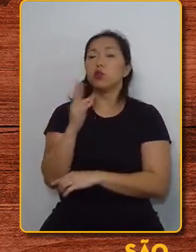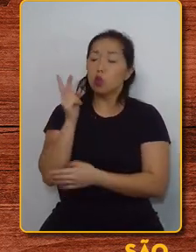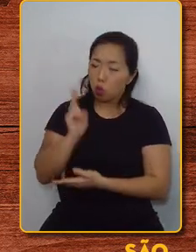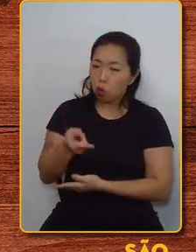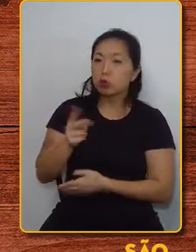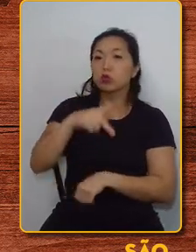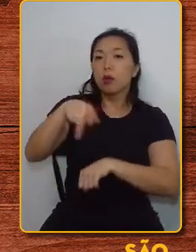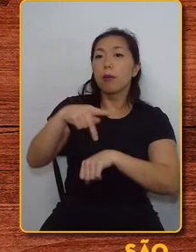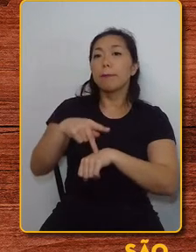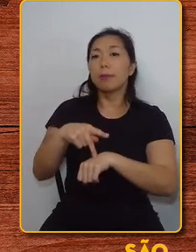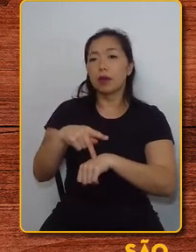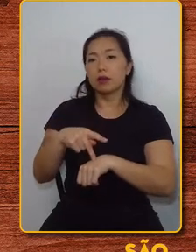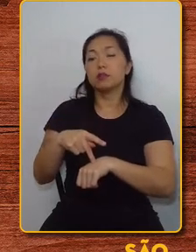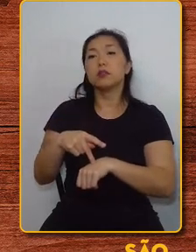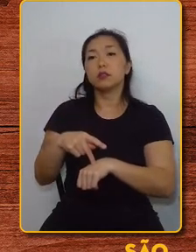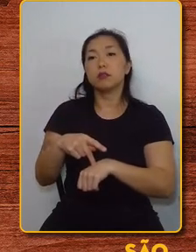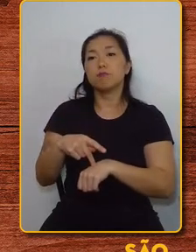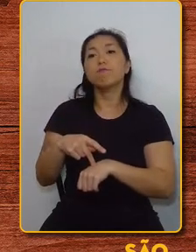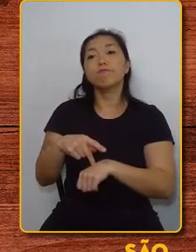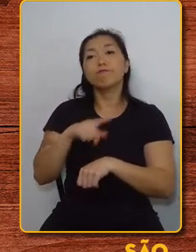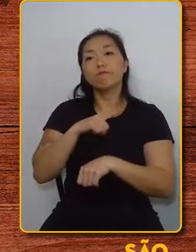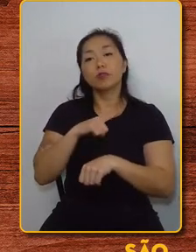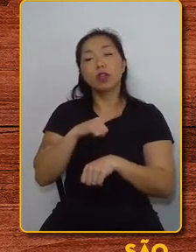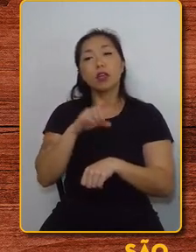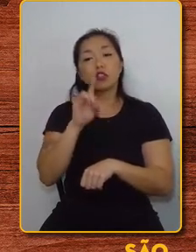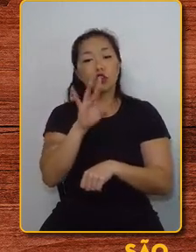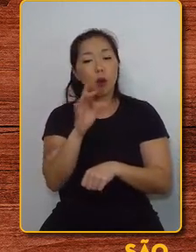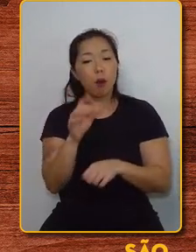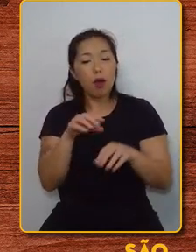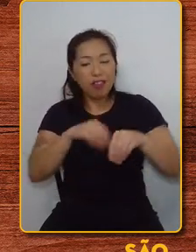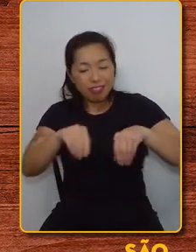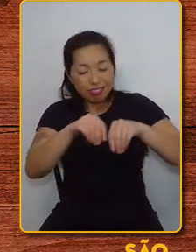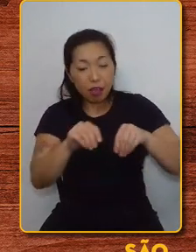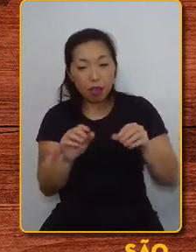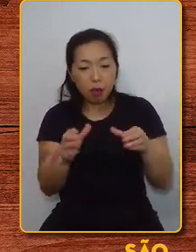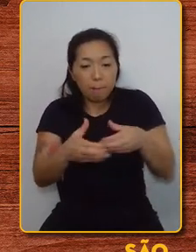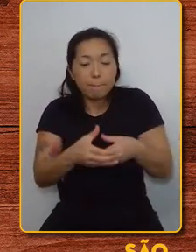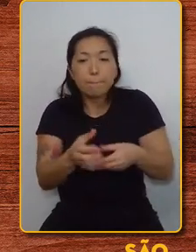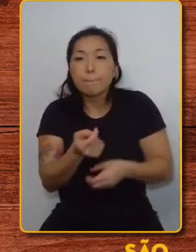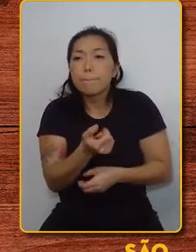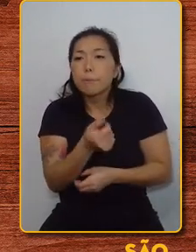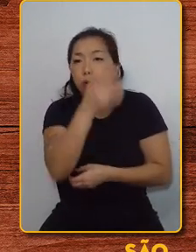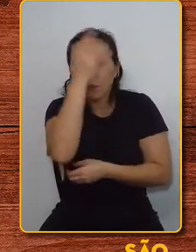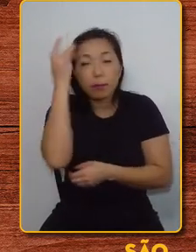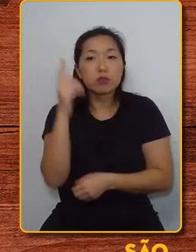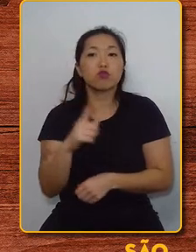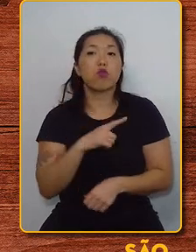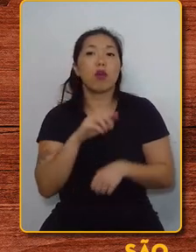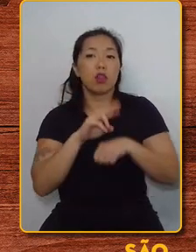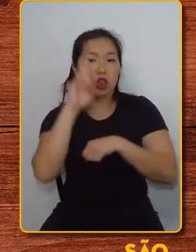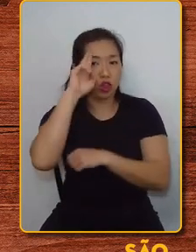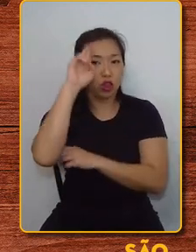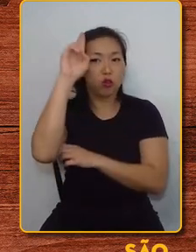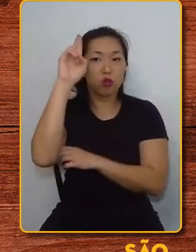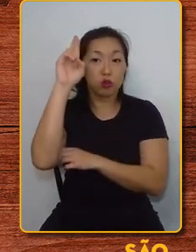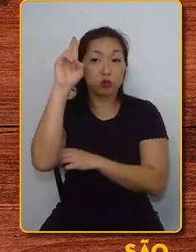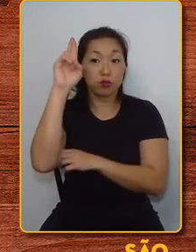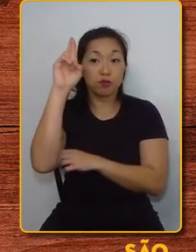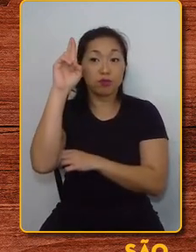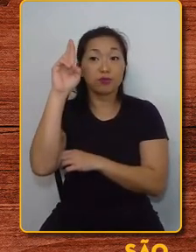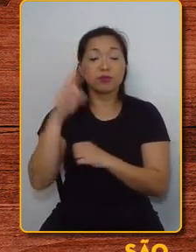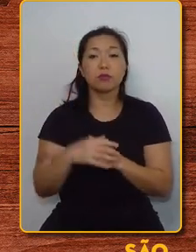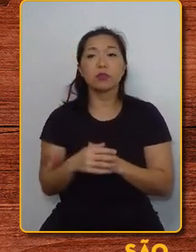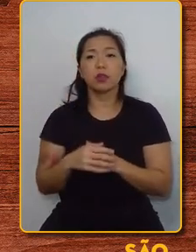fundiária gigantesco. Portanto, esta é uma pauta que permanece lá de Josué de